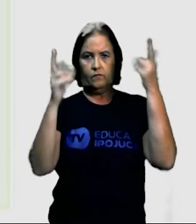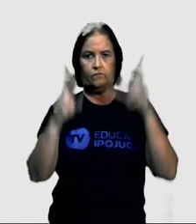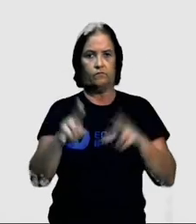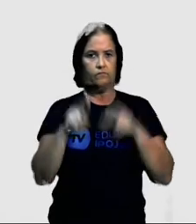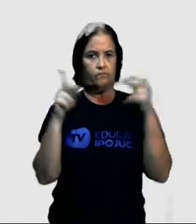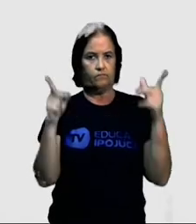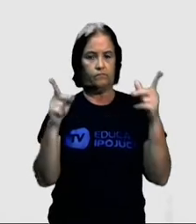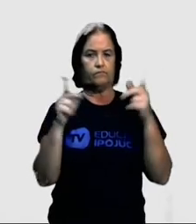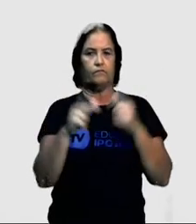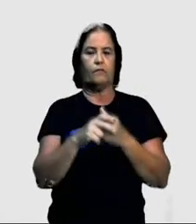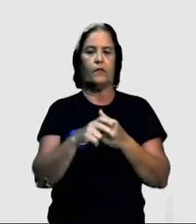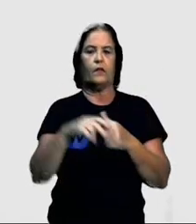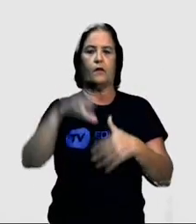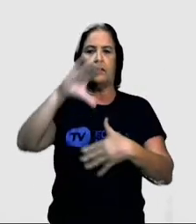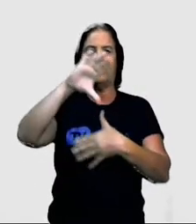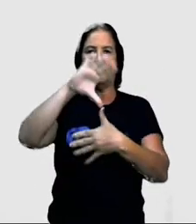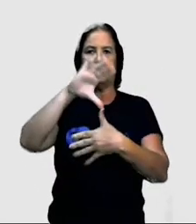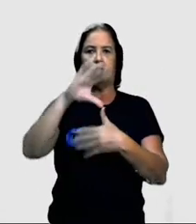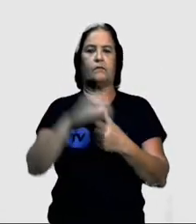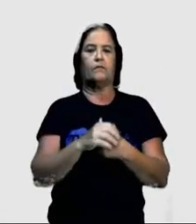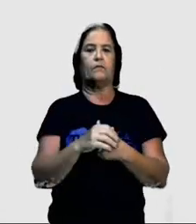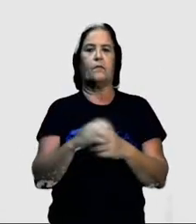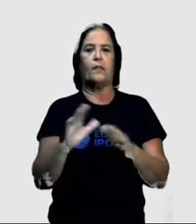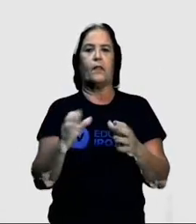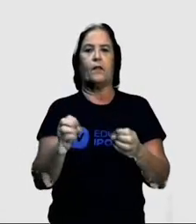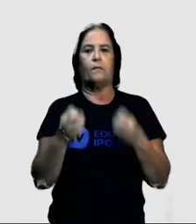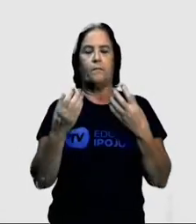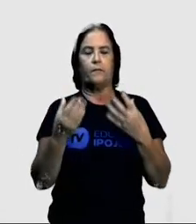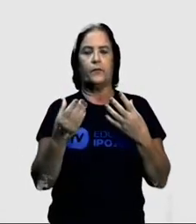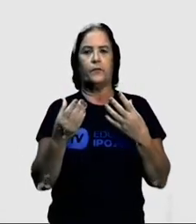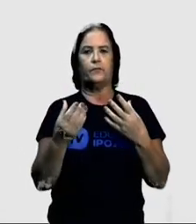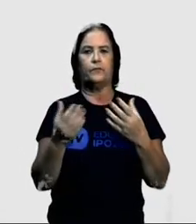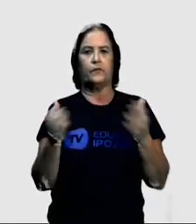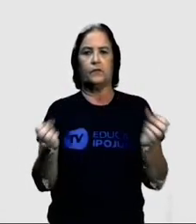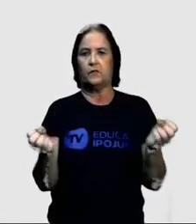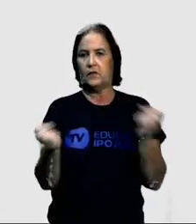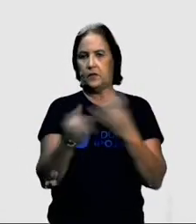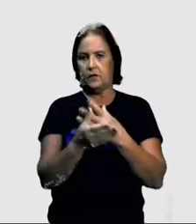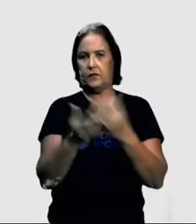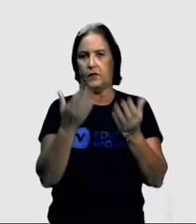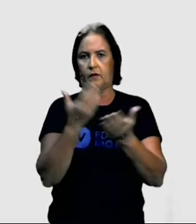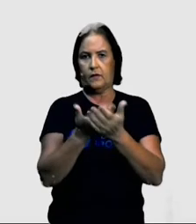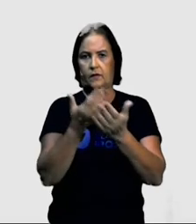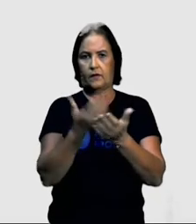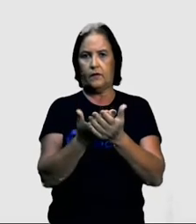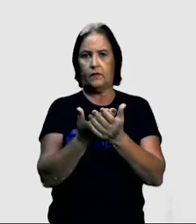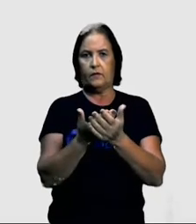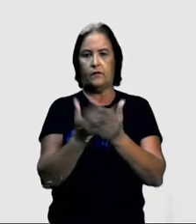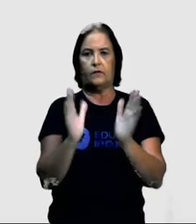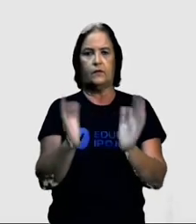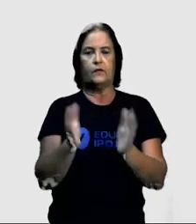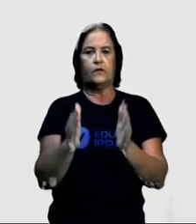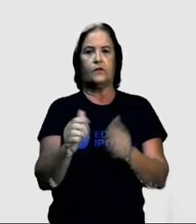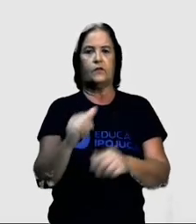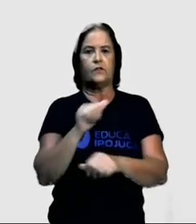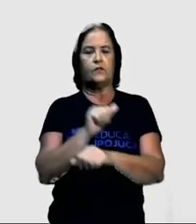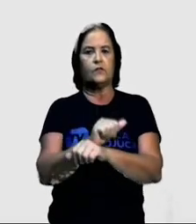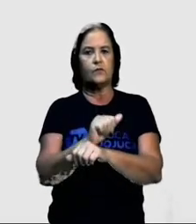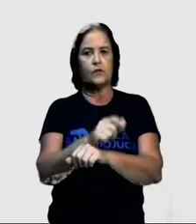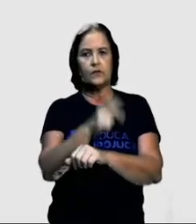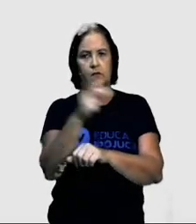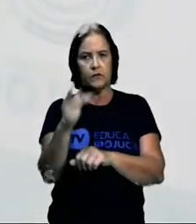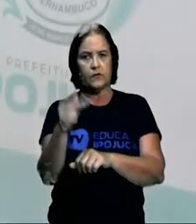continente americano. Bem, pessoal, com isso nós encerramos a nossa aula de hoje. Eu espero que